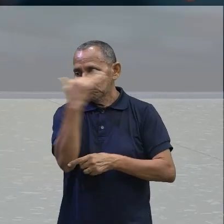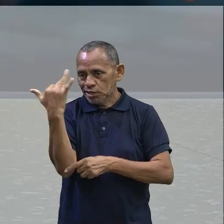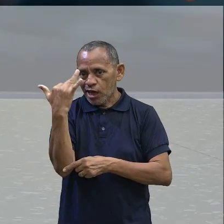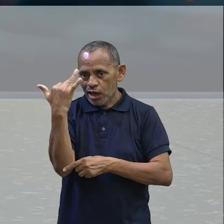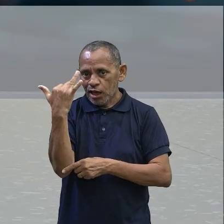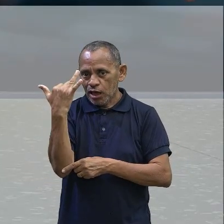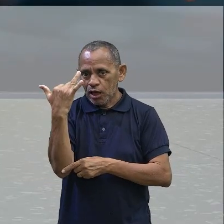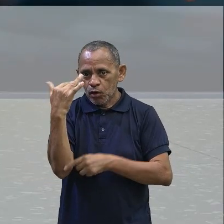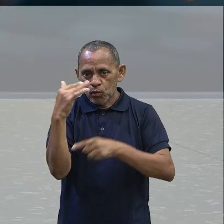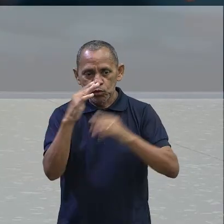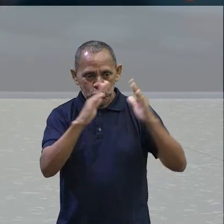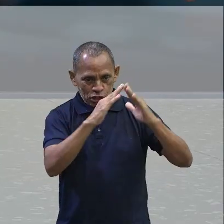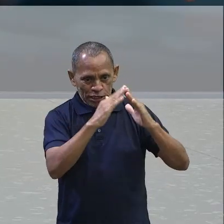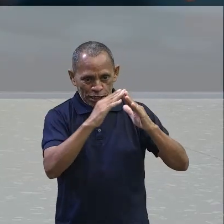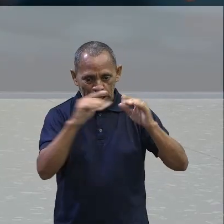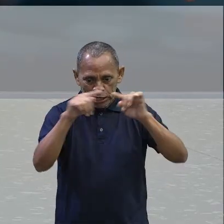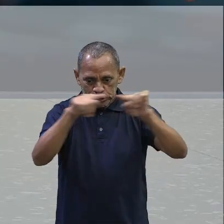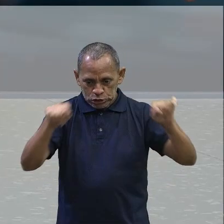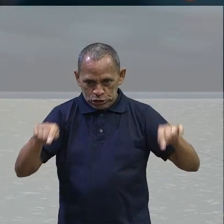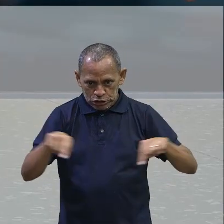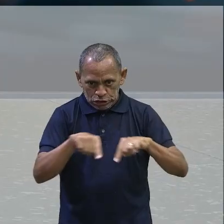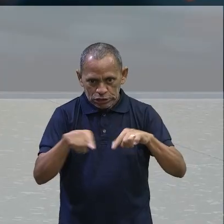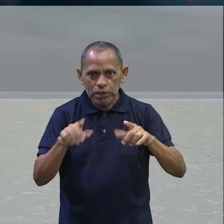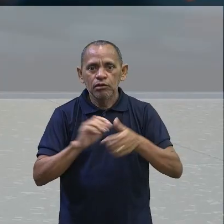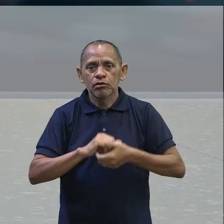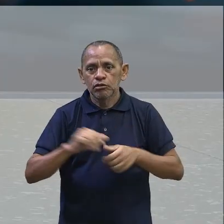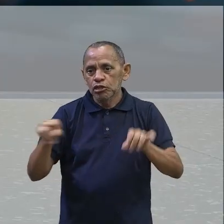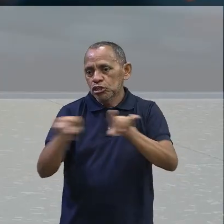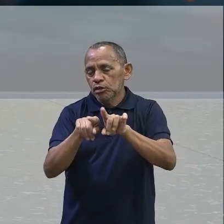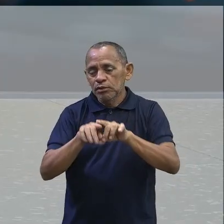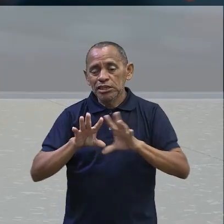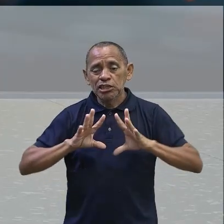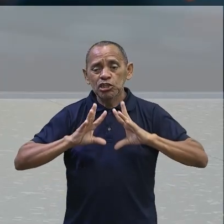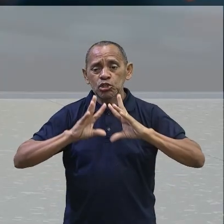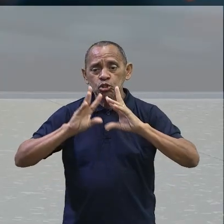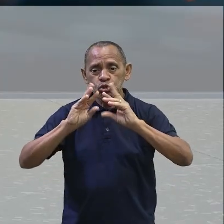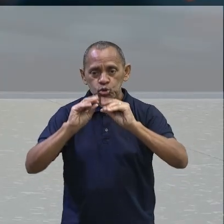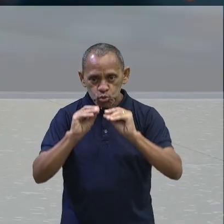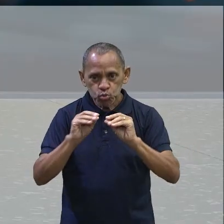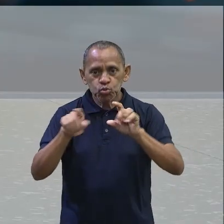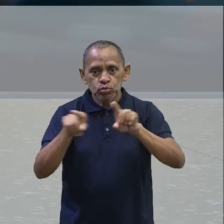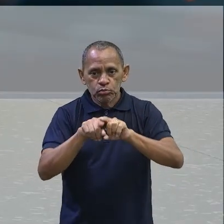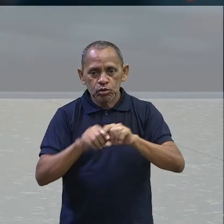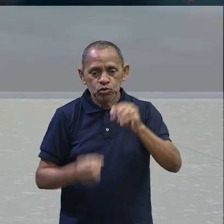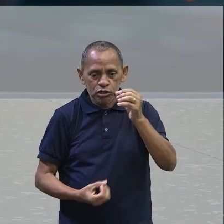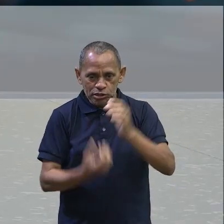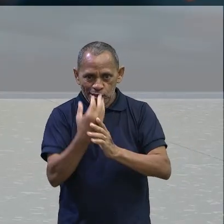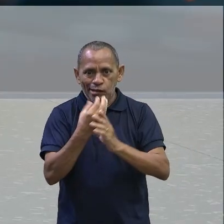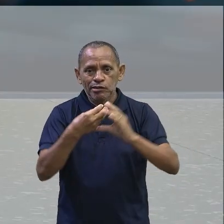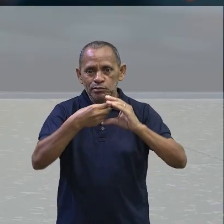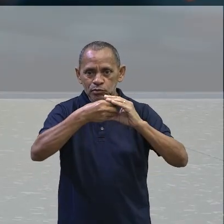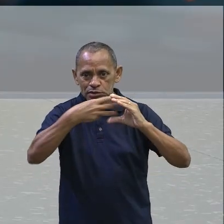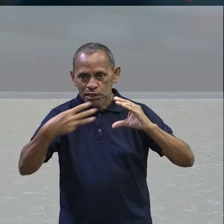né? Ou o nosso organismo, todos nós somos formados por célula. E aí esse DNA ele